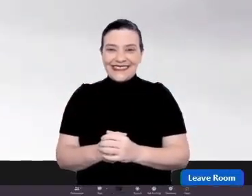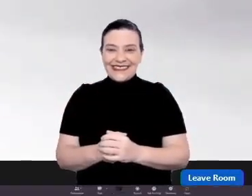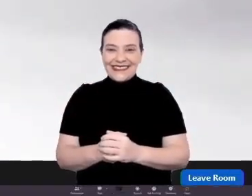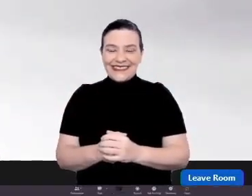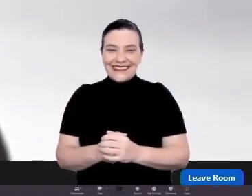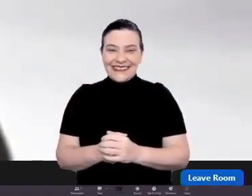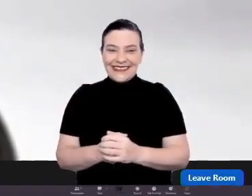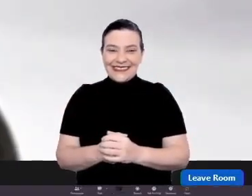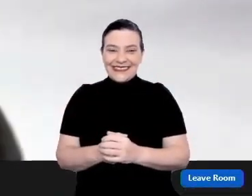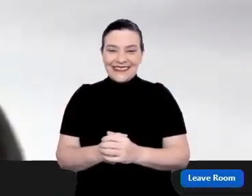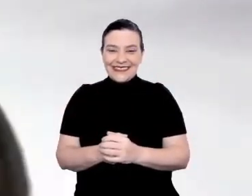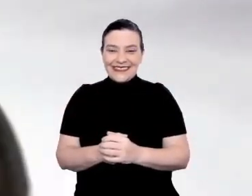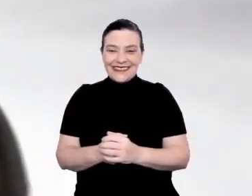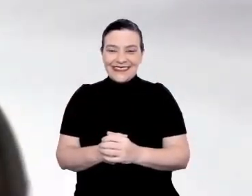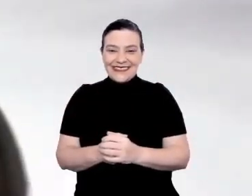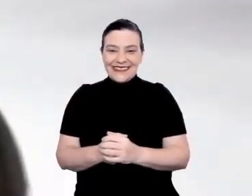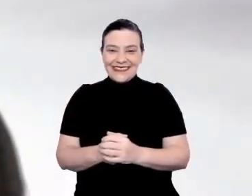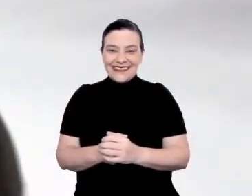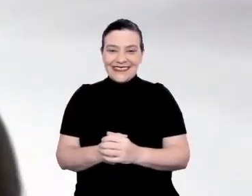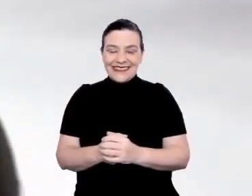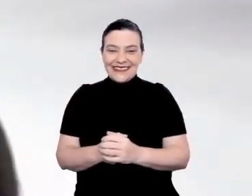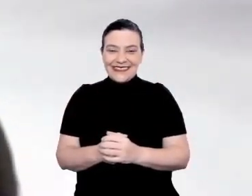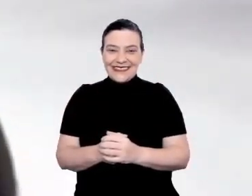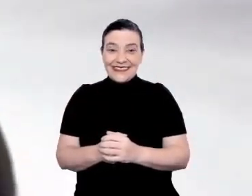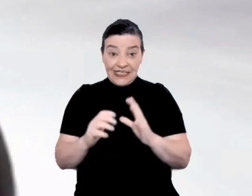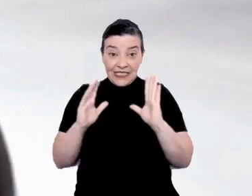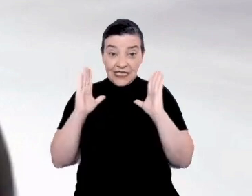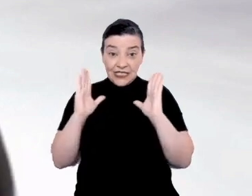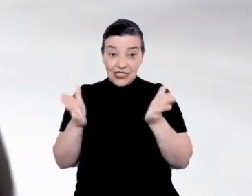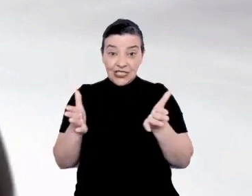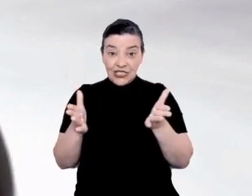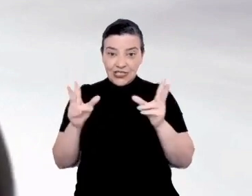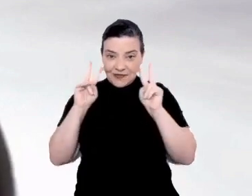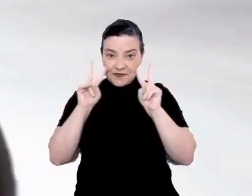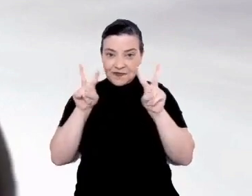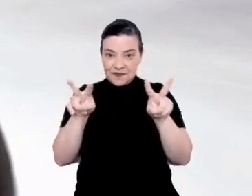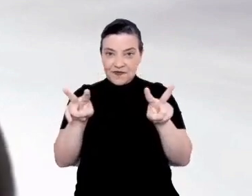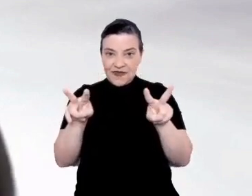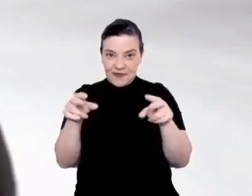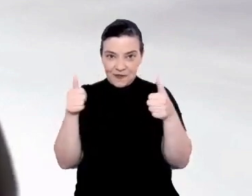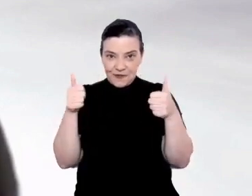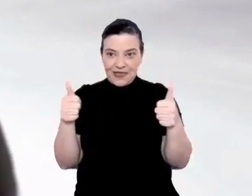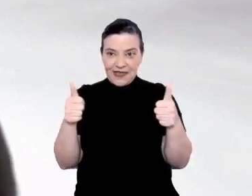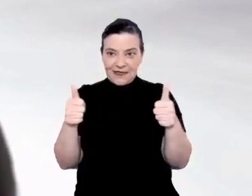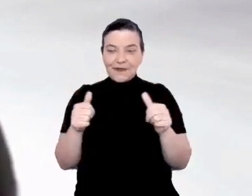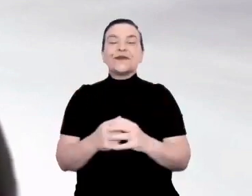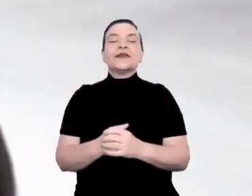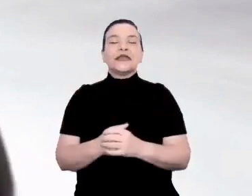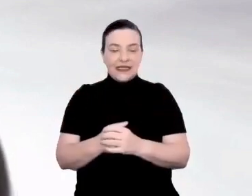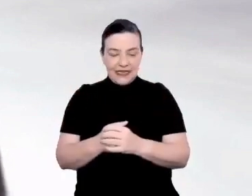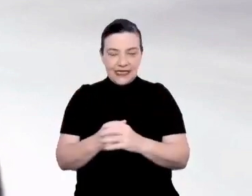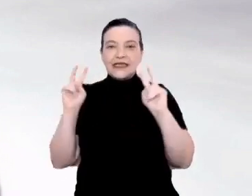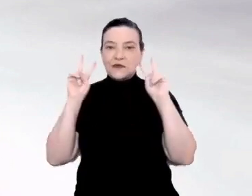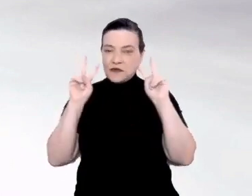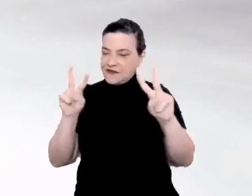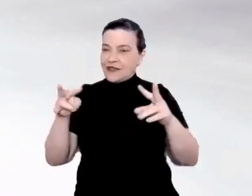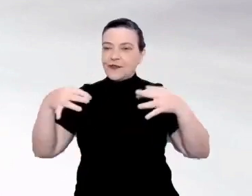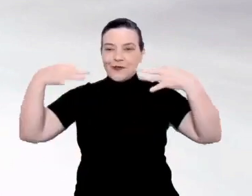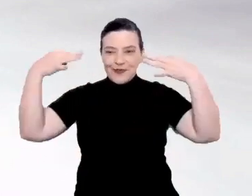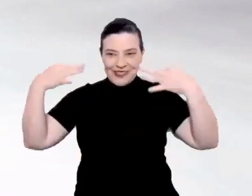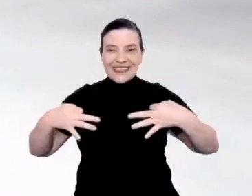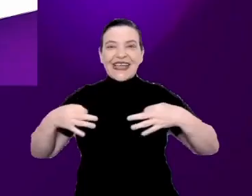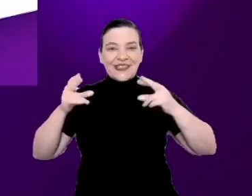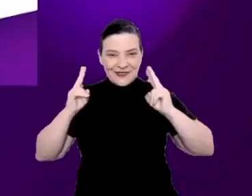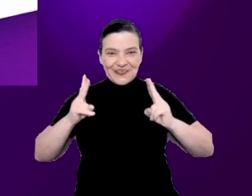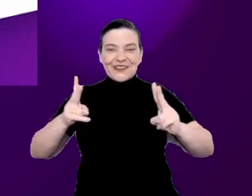Vamos ver se já está. Estou vendo minha tela? Estamos vendo, Van, está tudo certo, pode